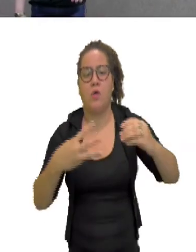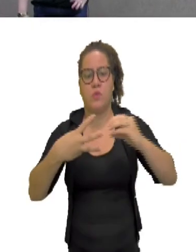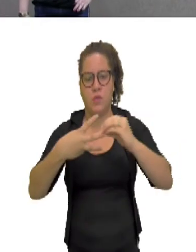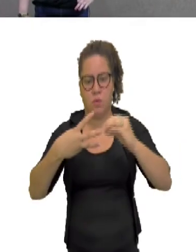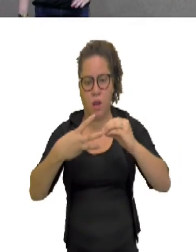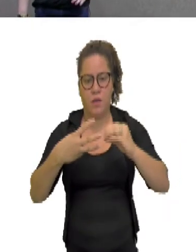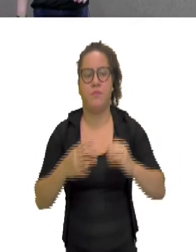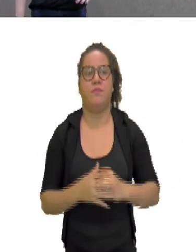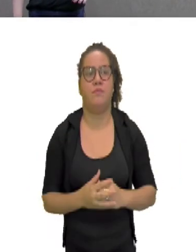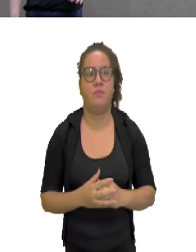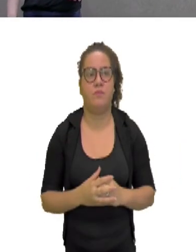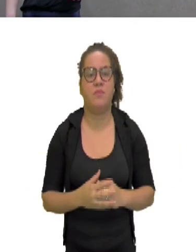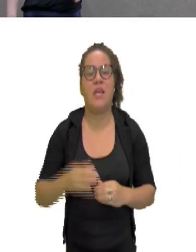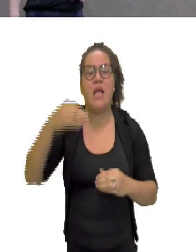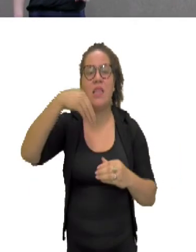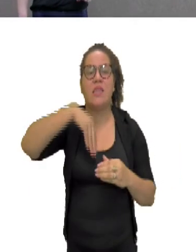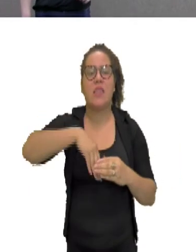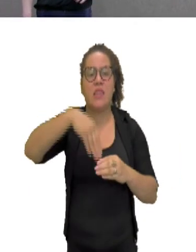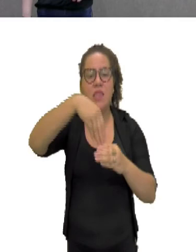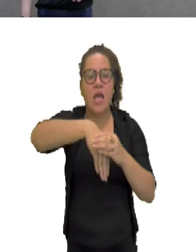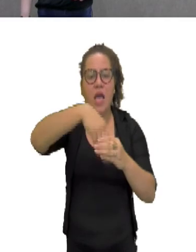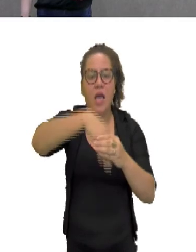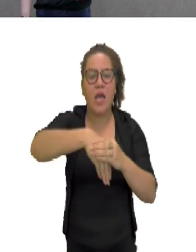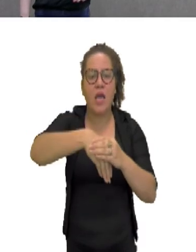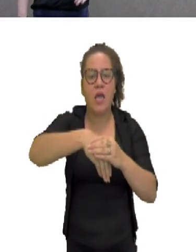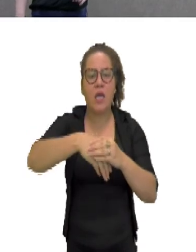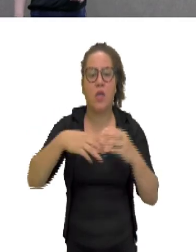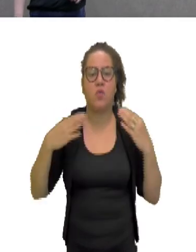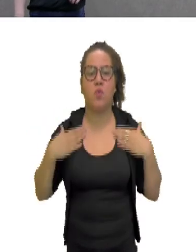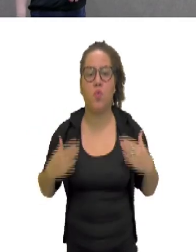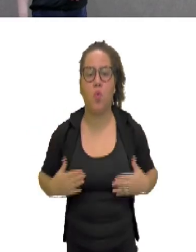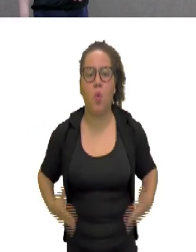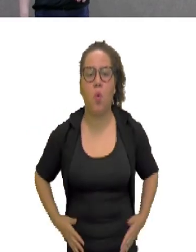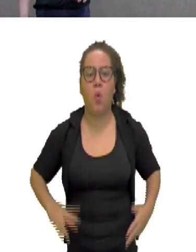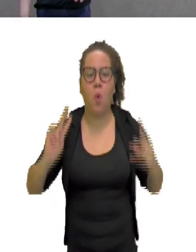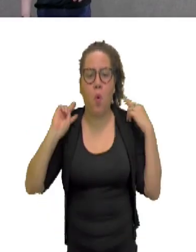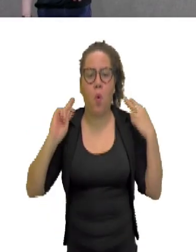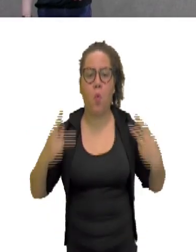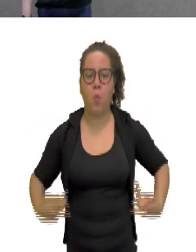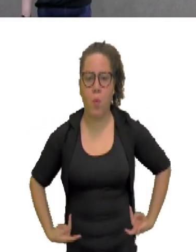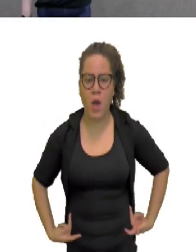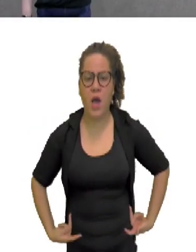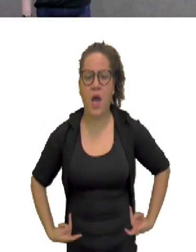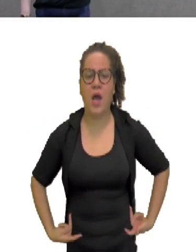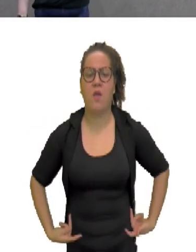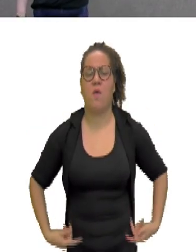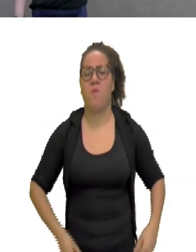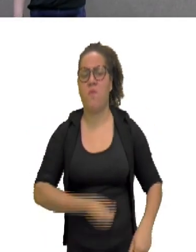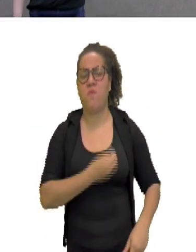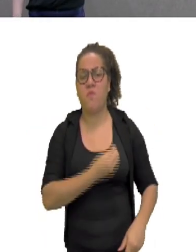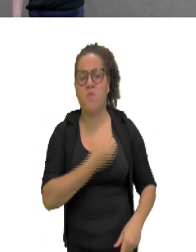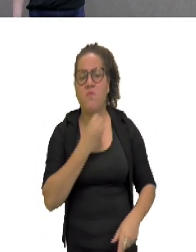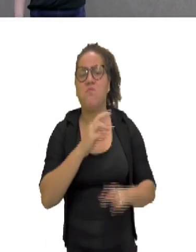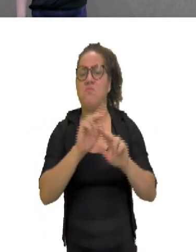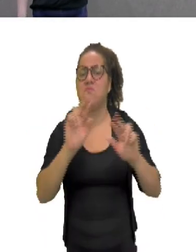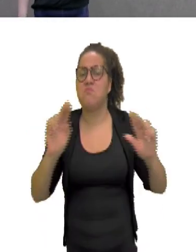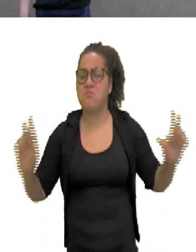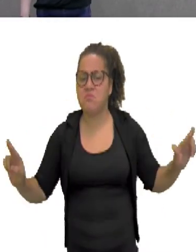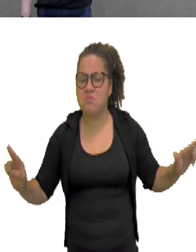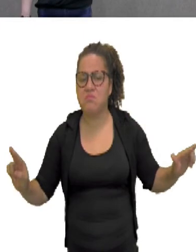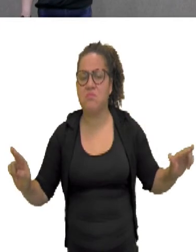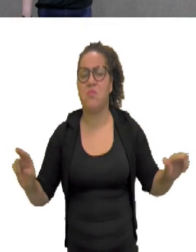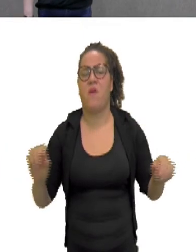As células dentro do corpo humano têm diferentes períodos de vida, com base no tipo e função